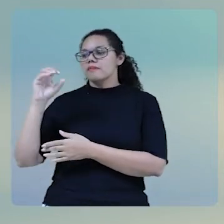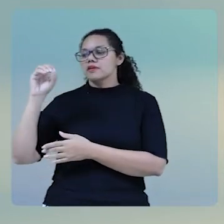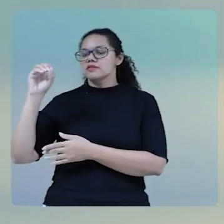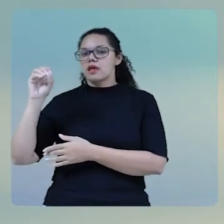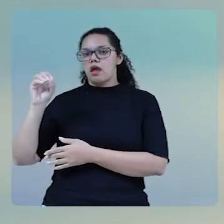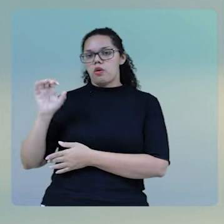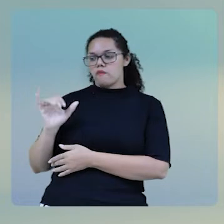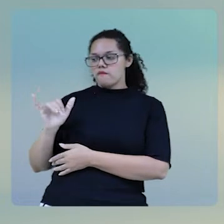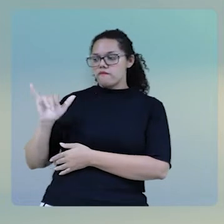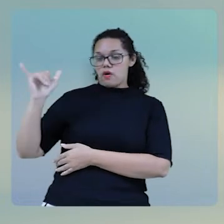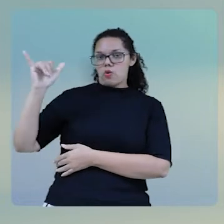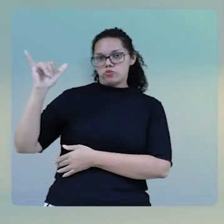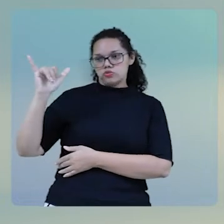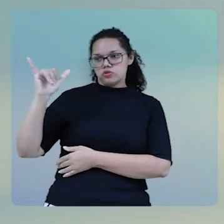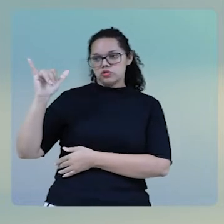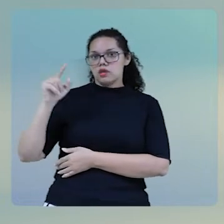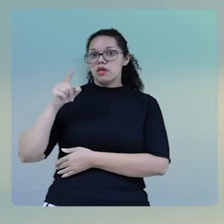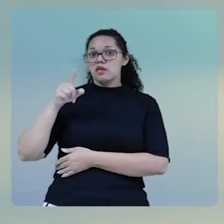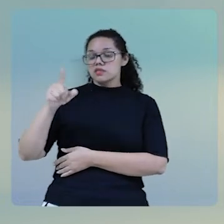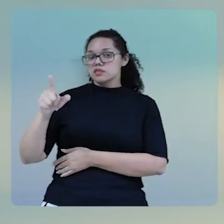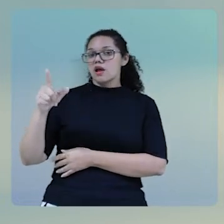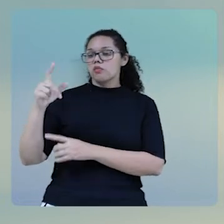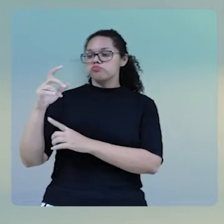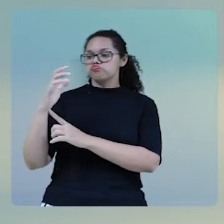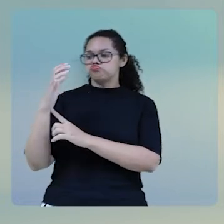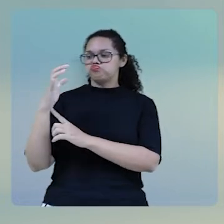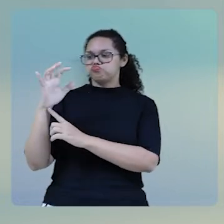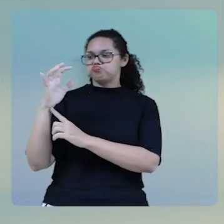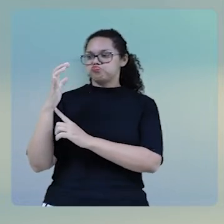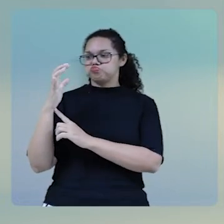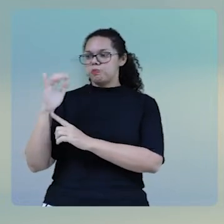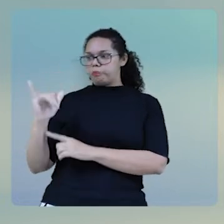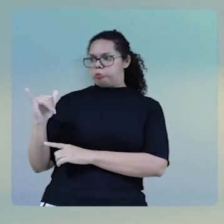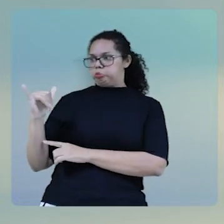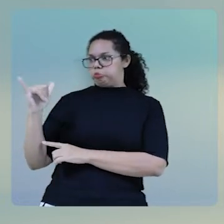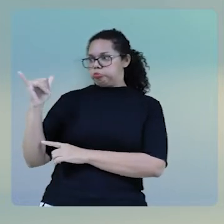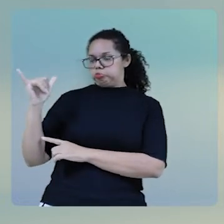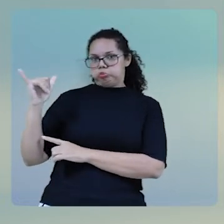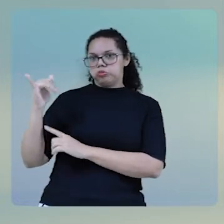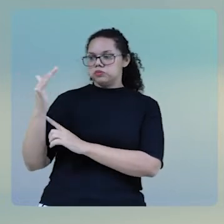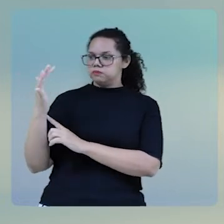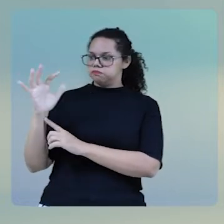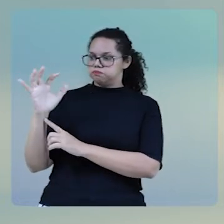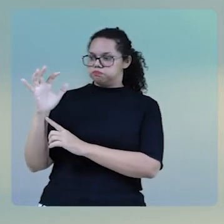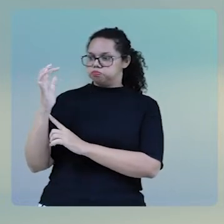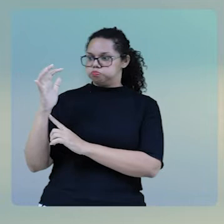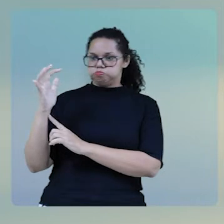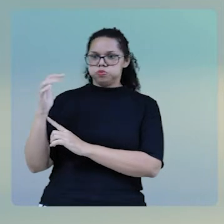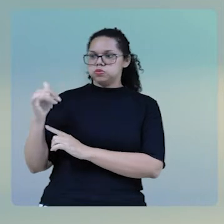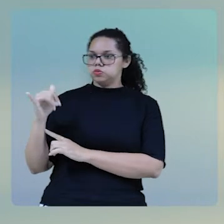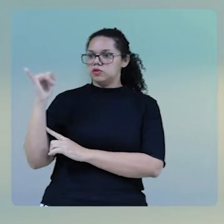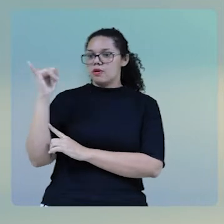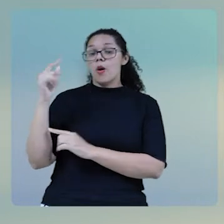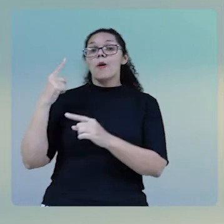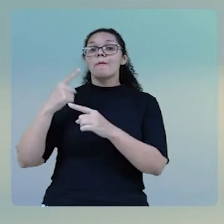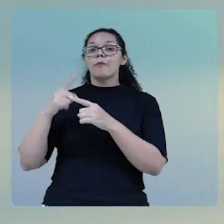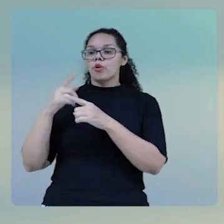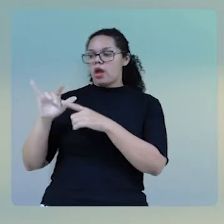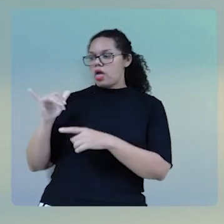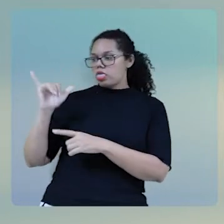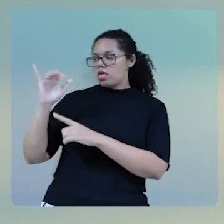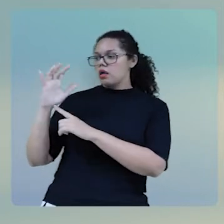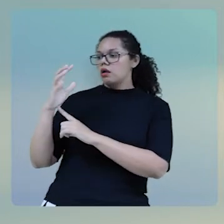volts. E o teu equipamento ele entra em curto. Por quê? Porque a energia que ia ser responsável pela